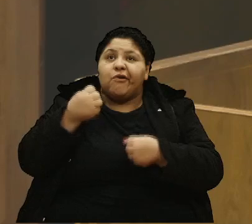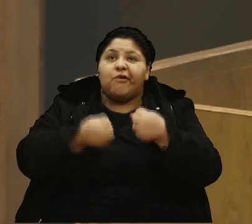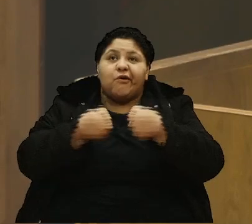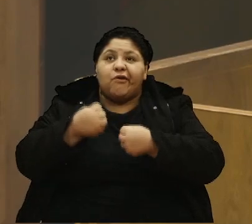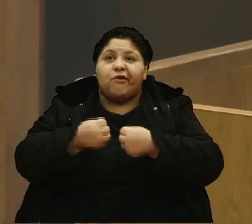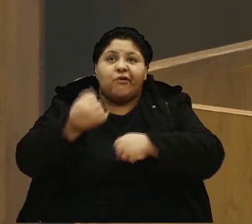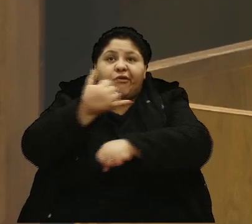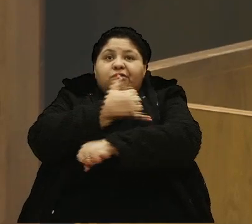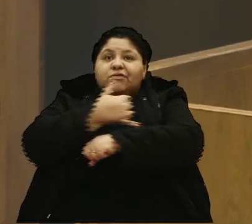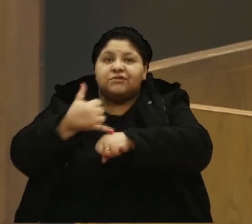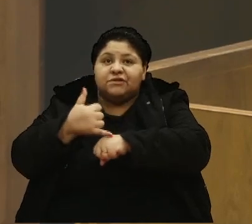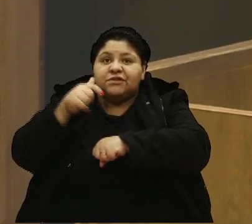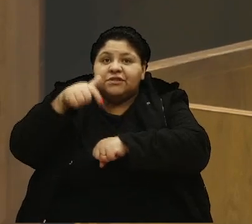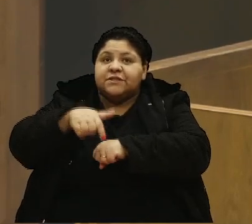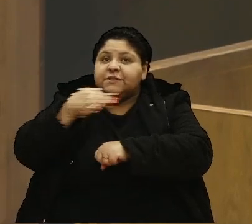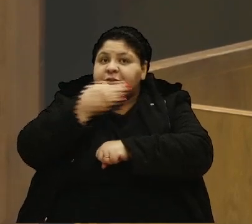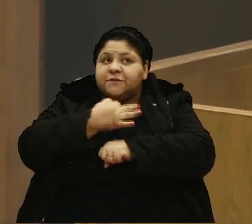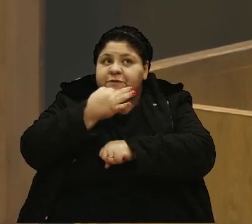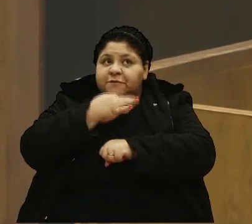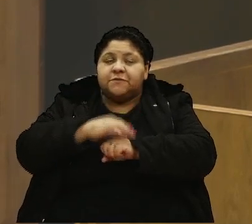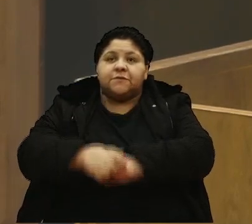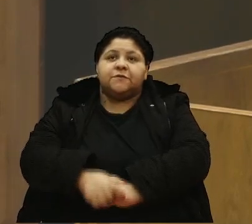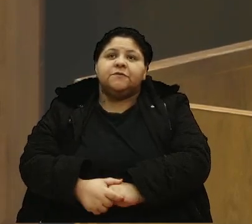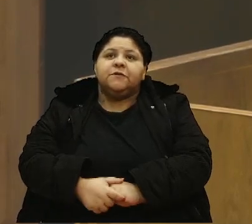estão passando aqui por Caxias do Sul.